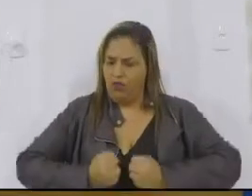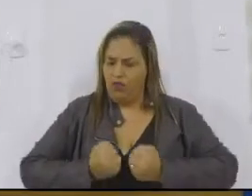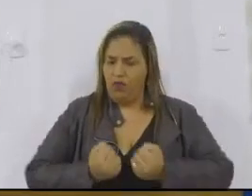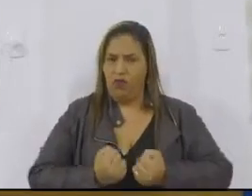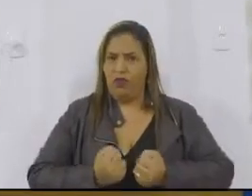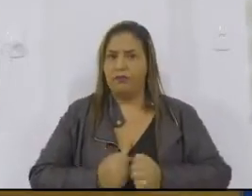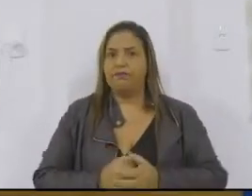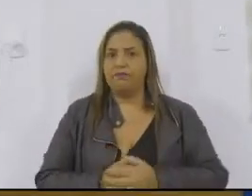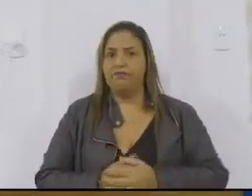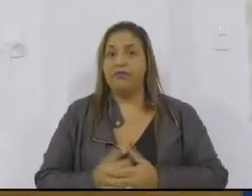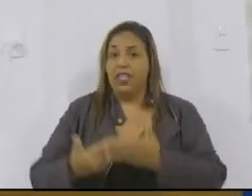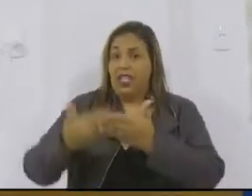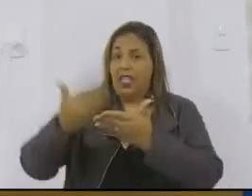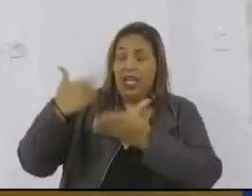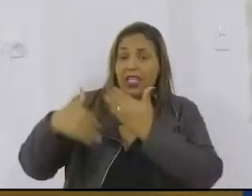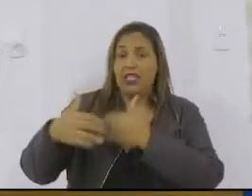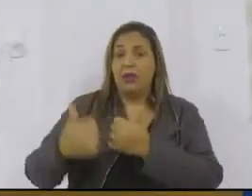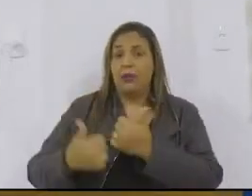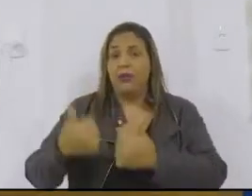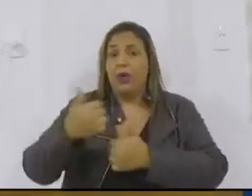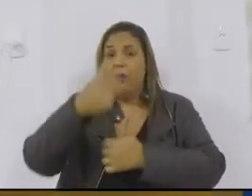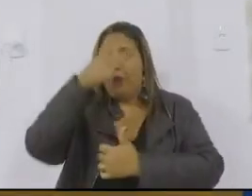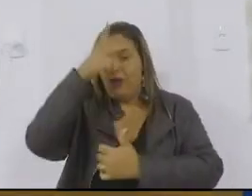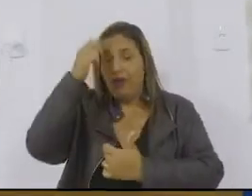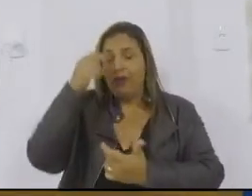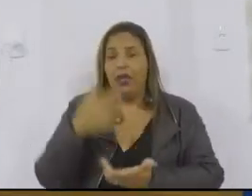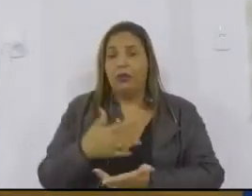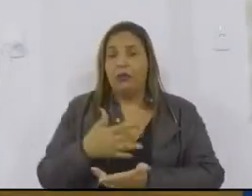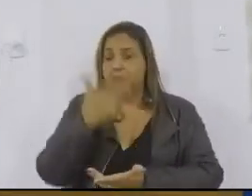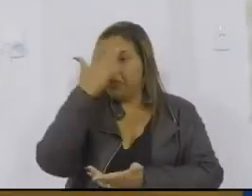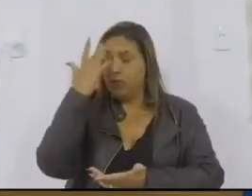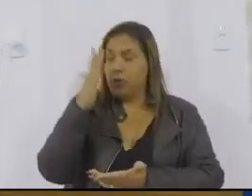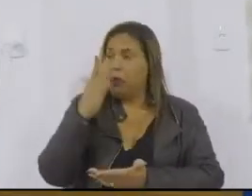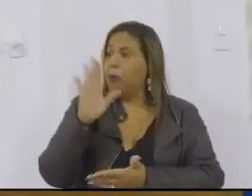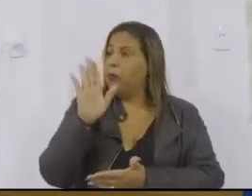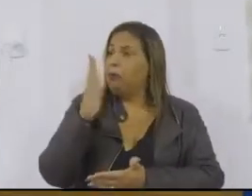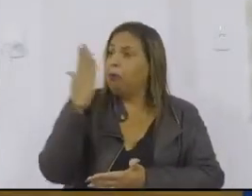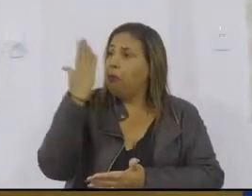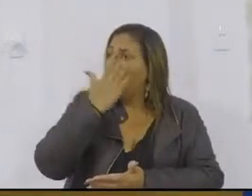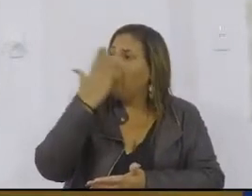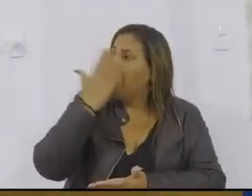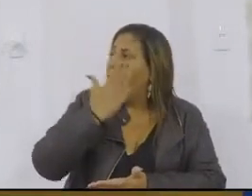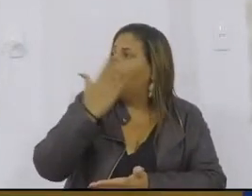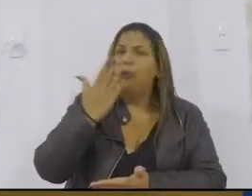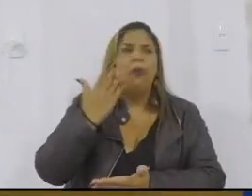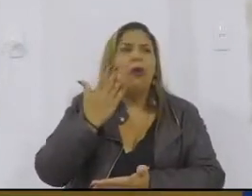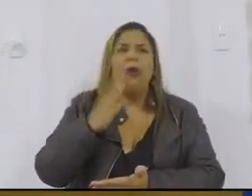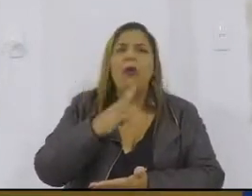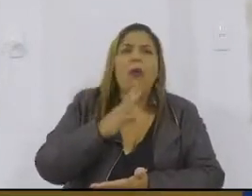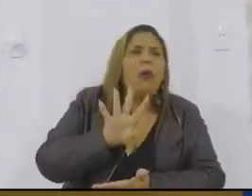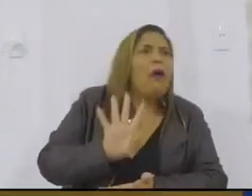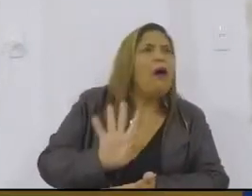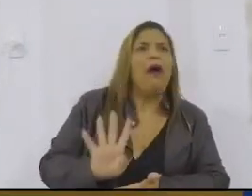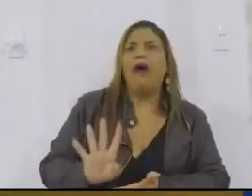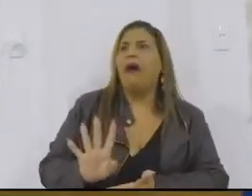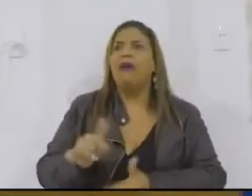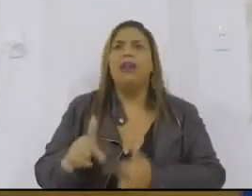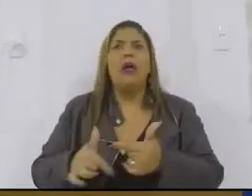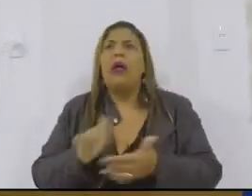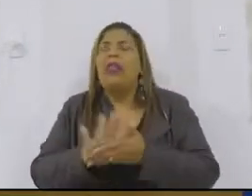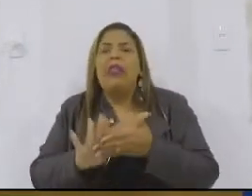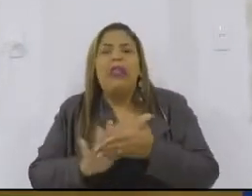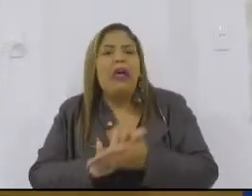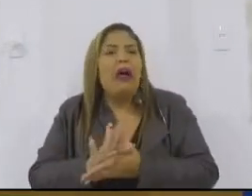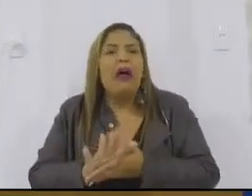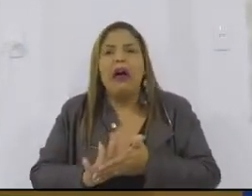Tivemos um vice anterior que ninguém via. Ninguém via. Não via ele trabalhando, não via eles nos